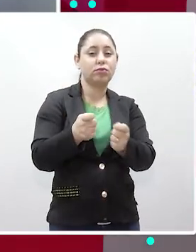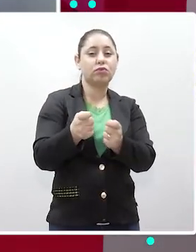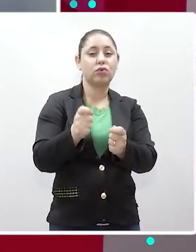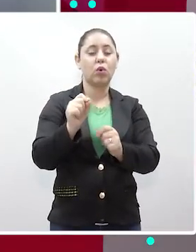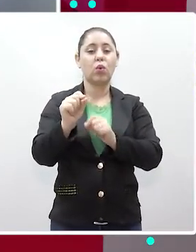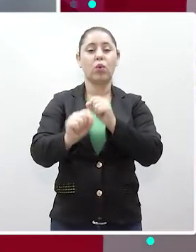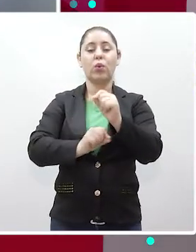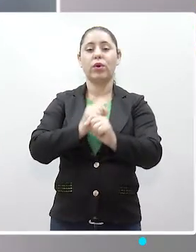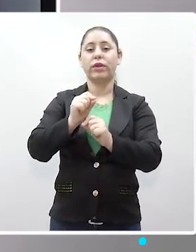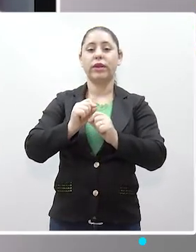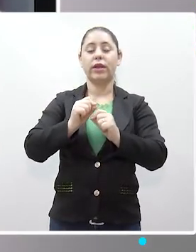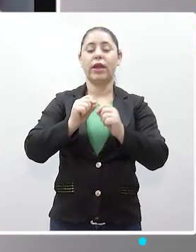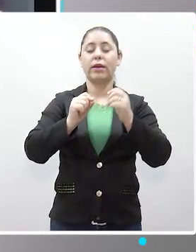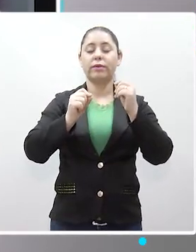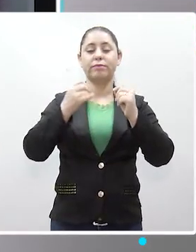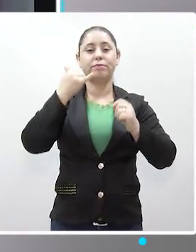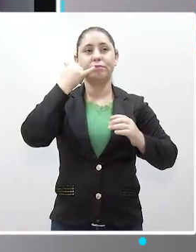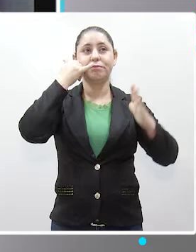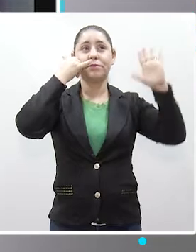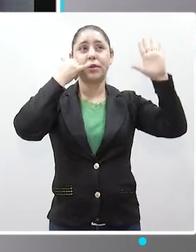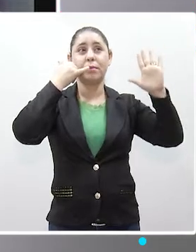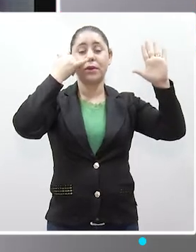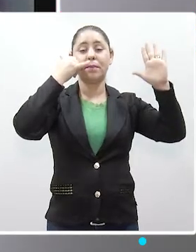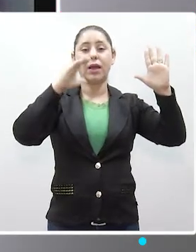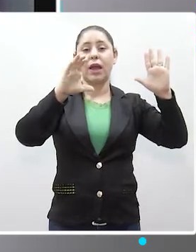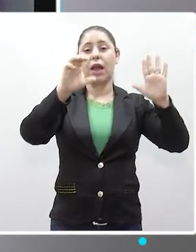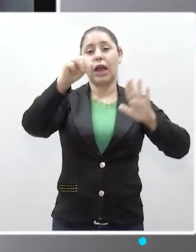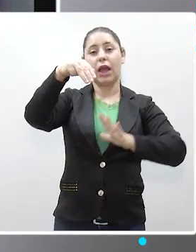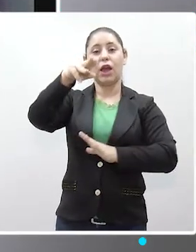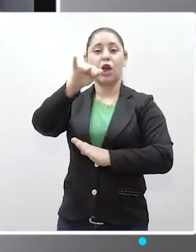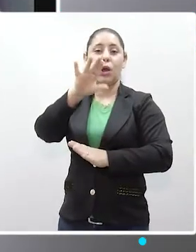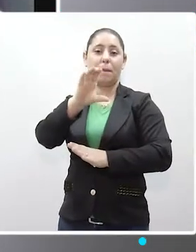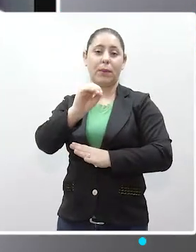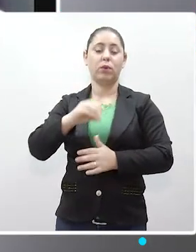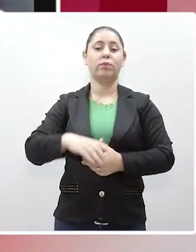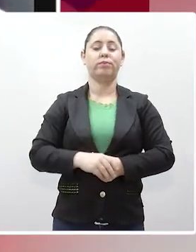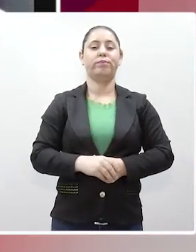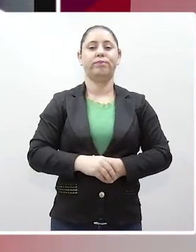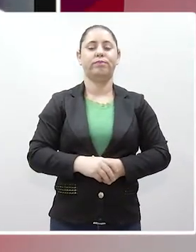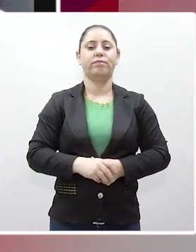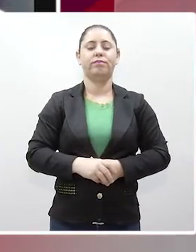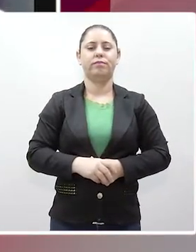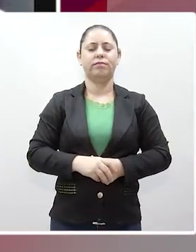esse efeito do câmbio. Não sei se eu consegui te explicar. Então, vamos supor,